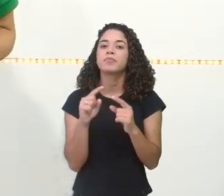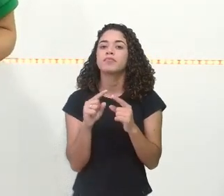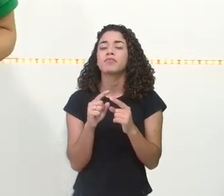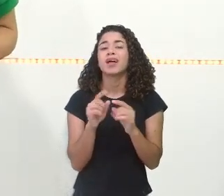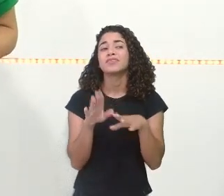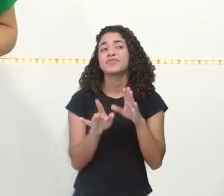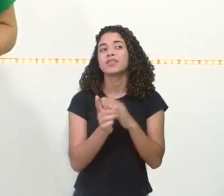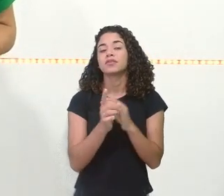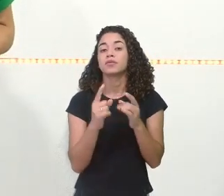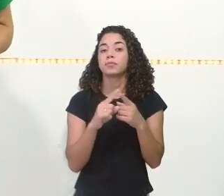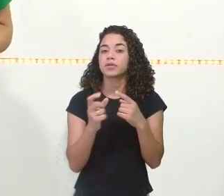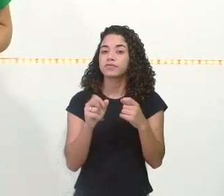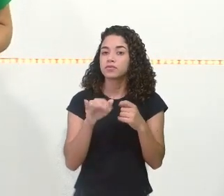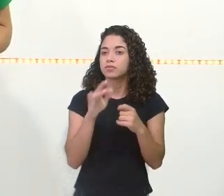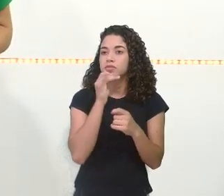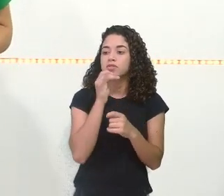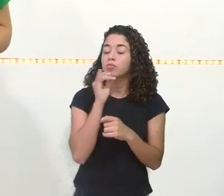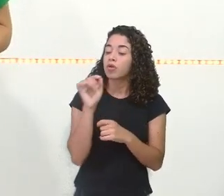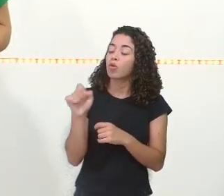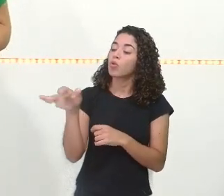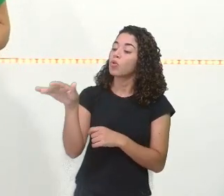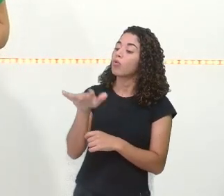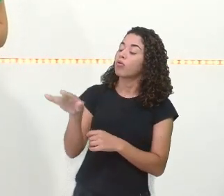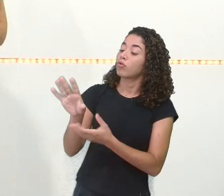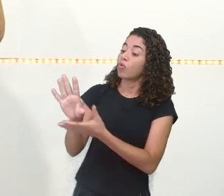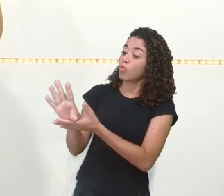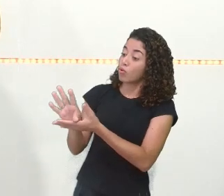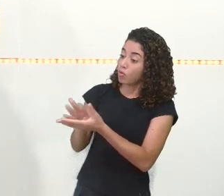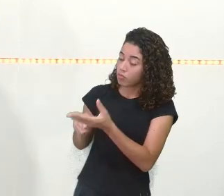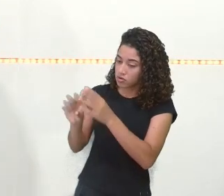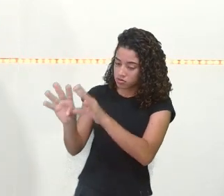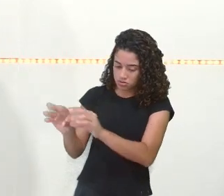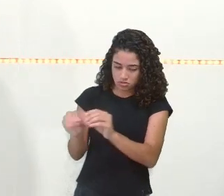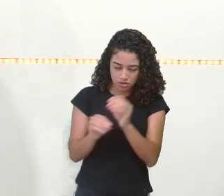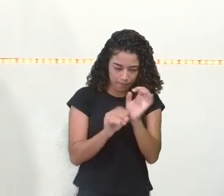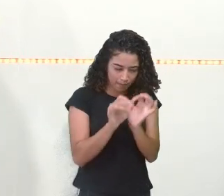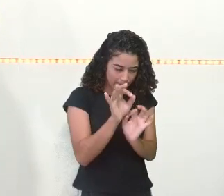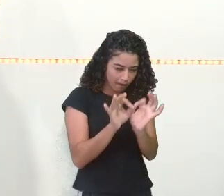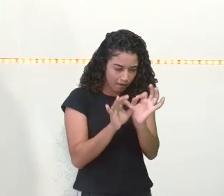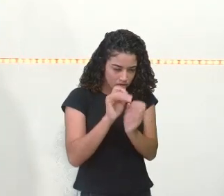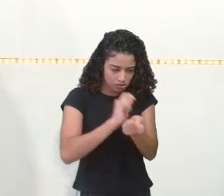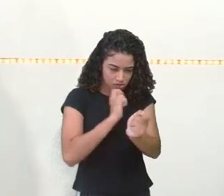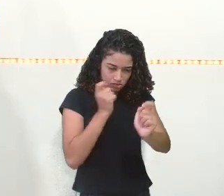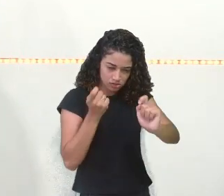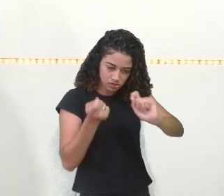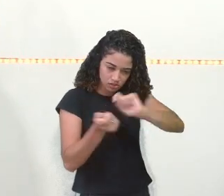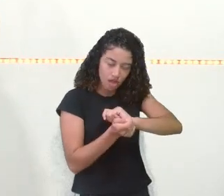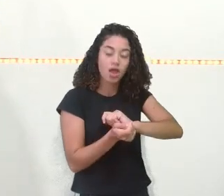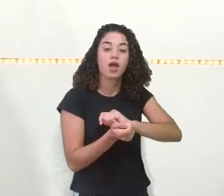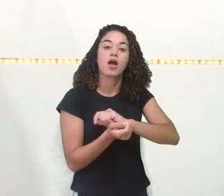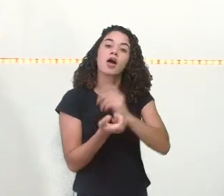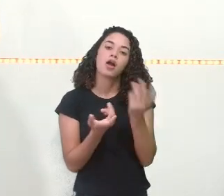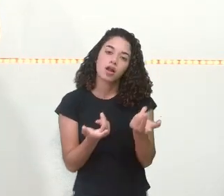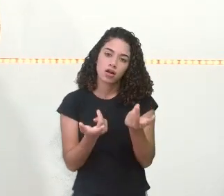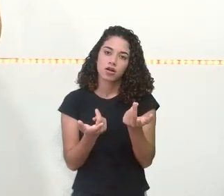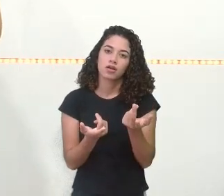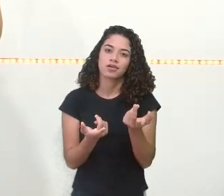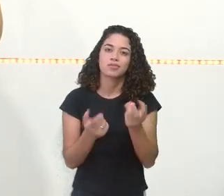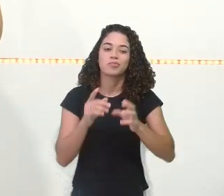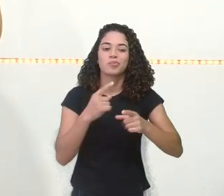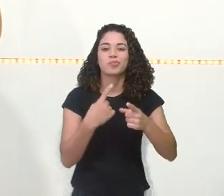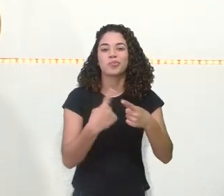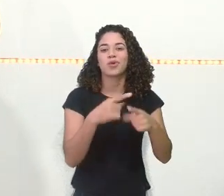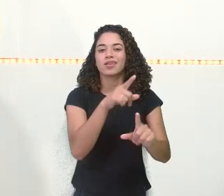onde ela vive naturalmente, né? Então, ela depende, assim, de uma série de coisas, como eu falei, a luminosidade